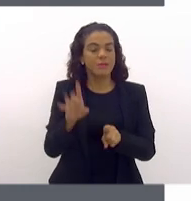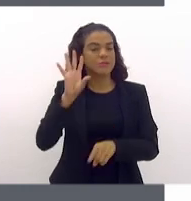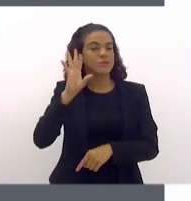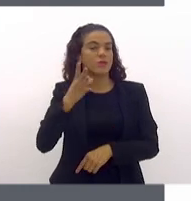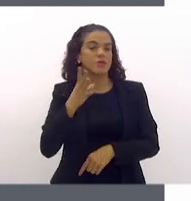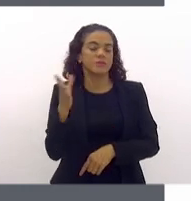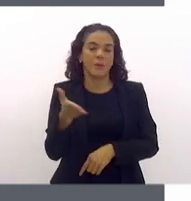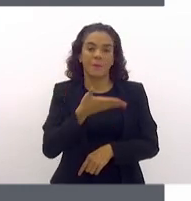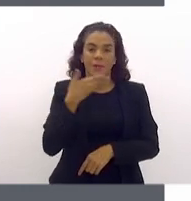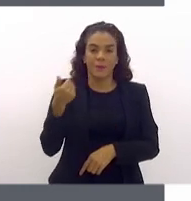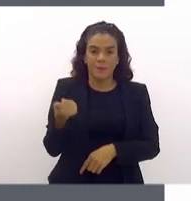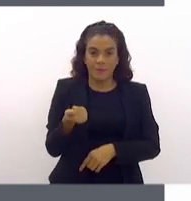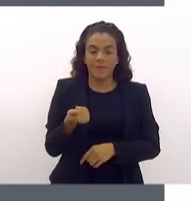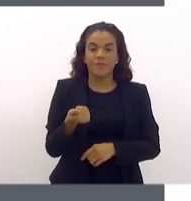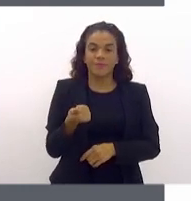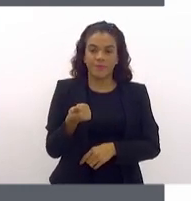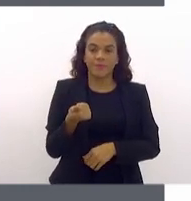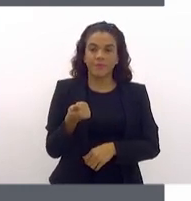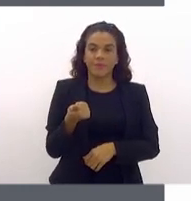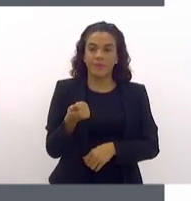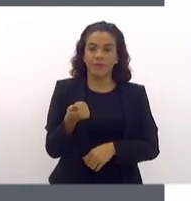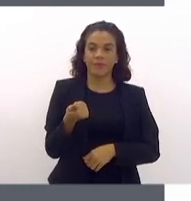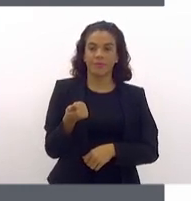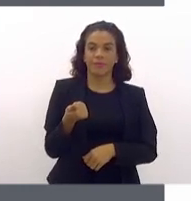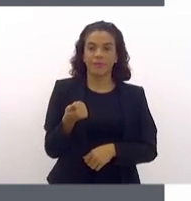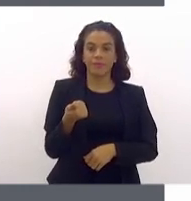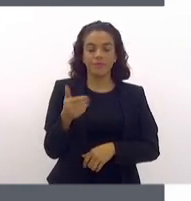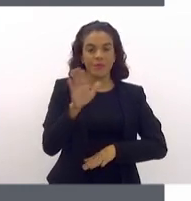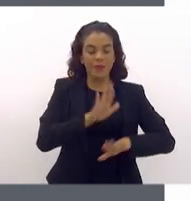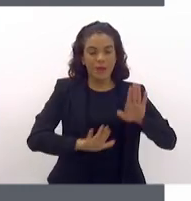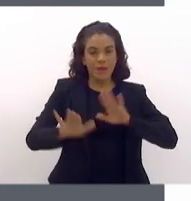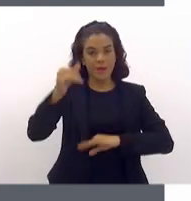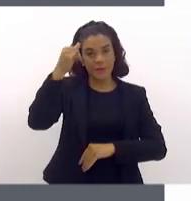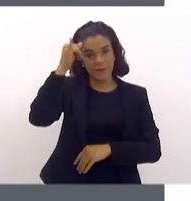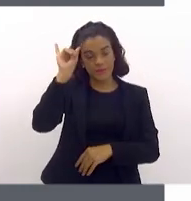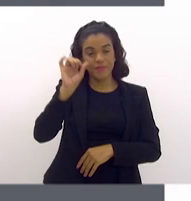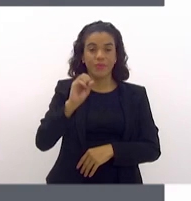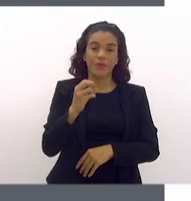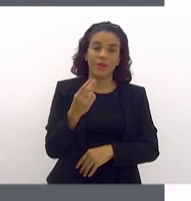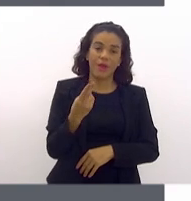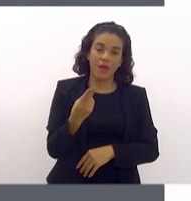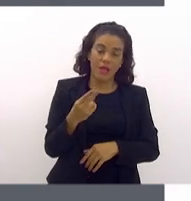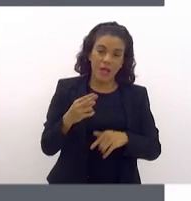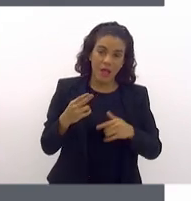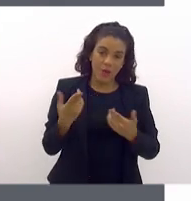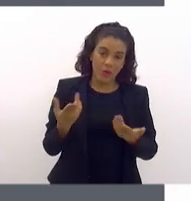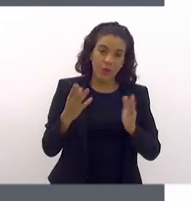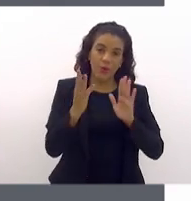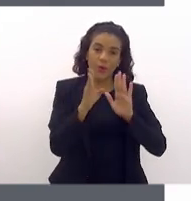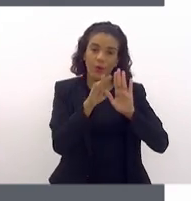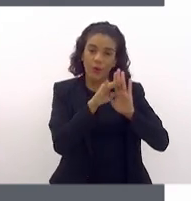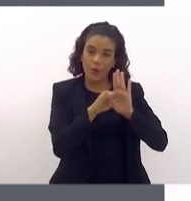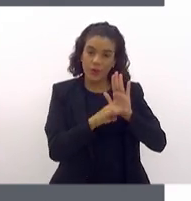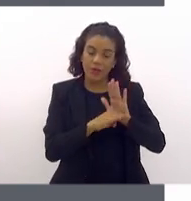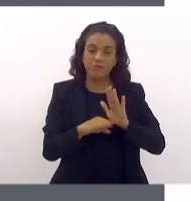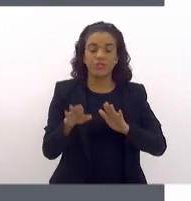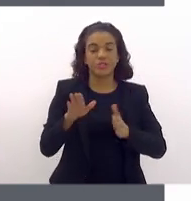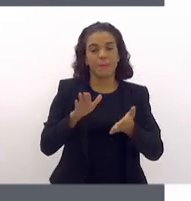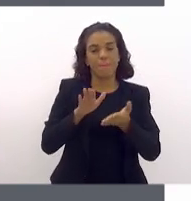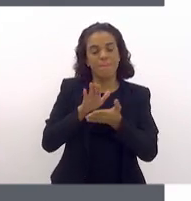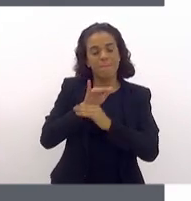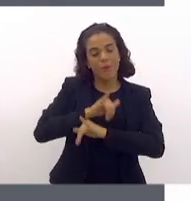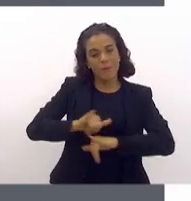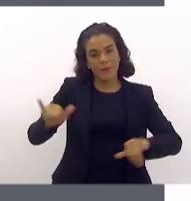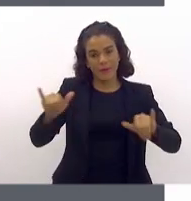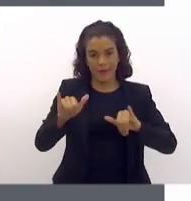mais inovadoras mesmo para conseguir prevenir ou evitar de forma proativa que esse conteúdo seja publicado.